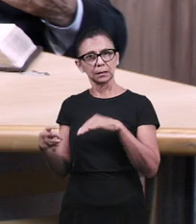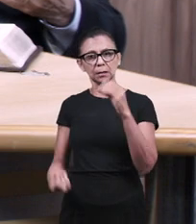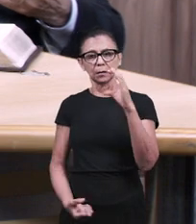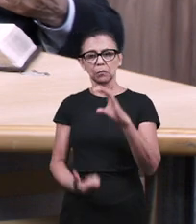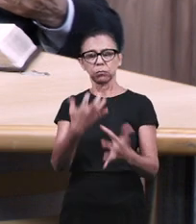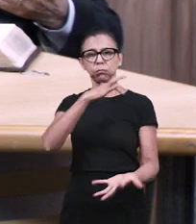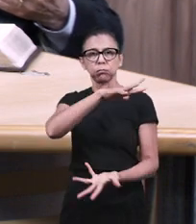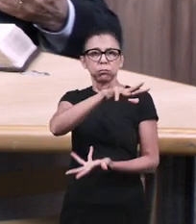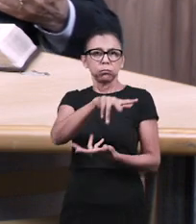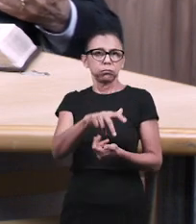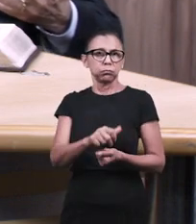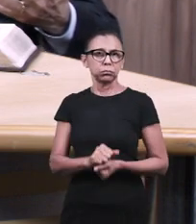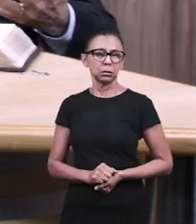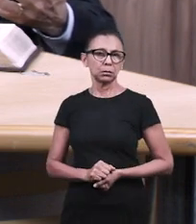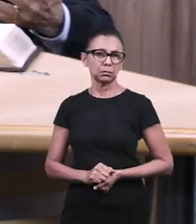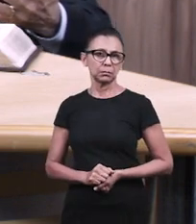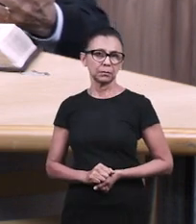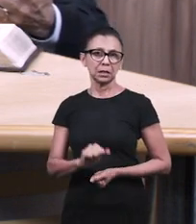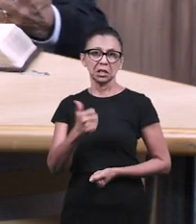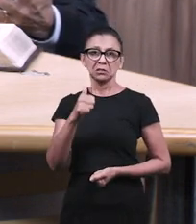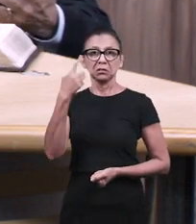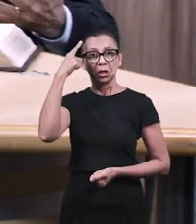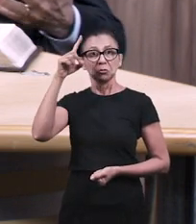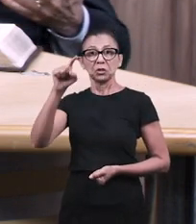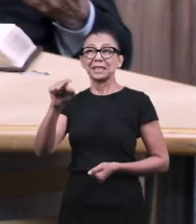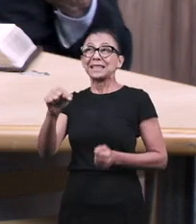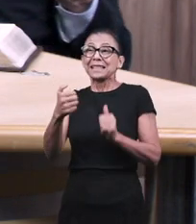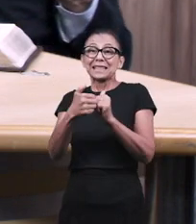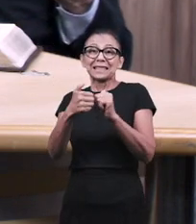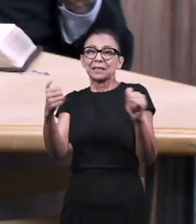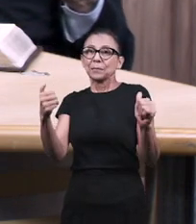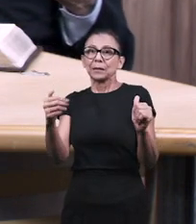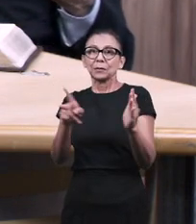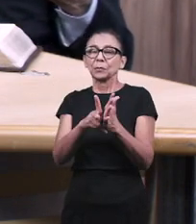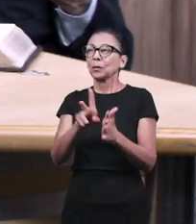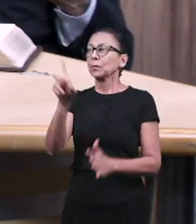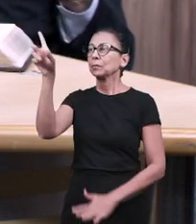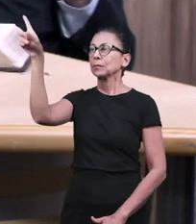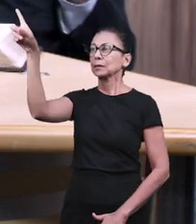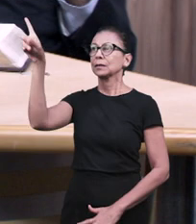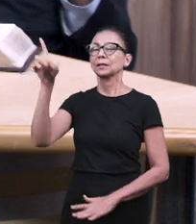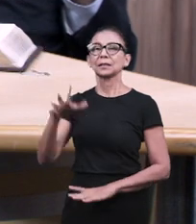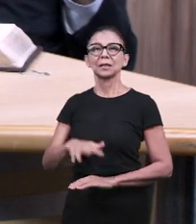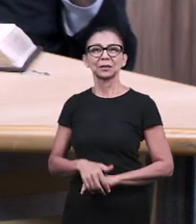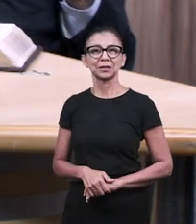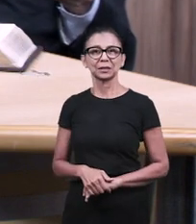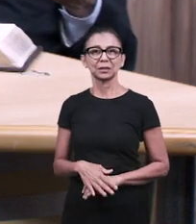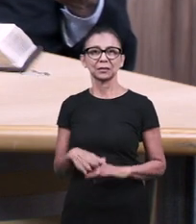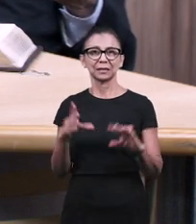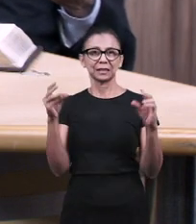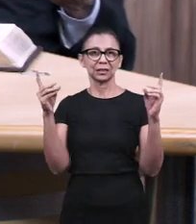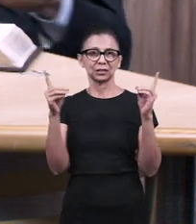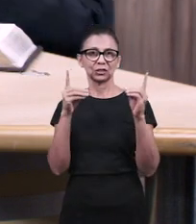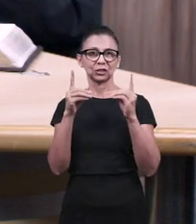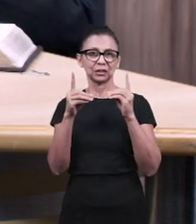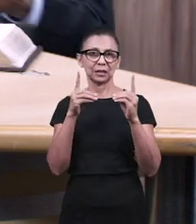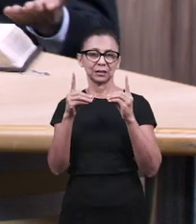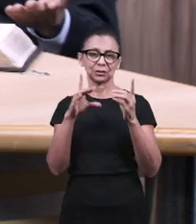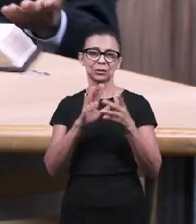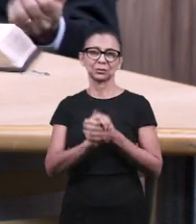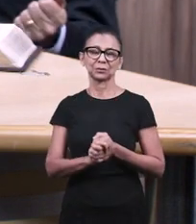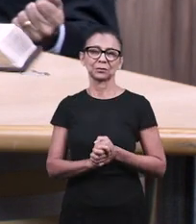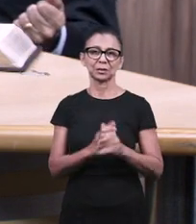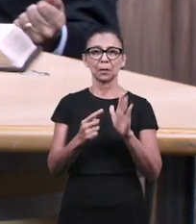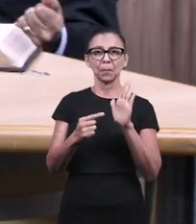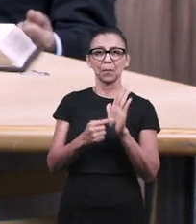ele, não tem dia para ele. A gente pode dizer que é uma forma didática para que o homem consiga entender que são 7 momentos diferentes. 7